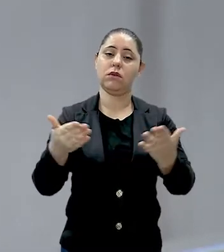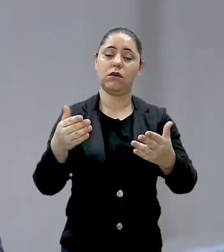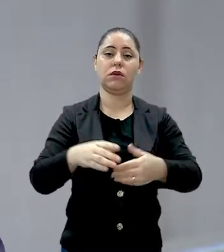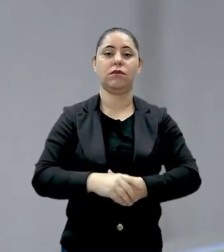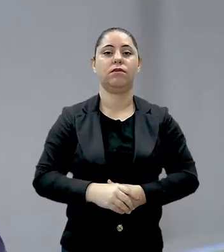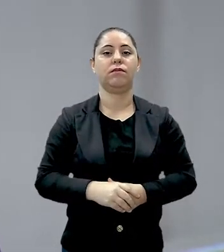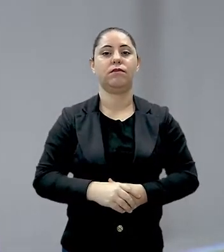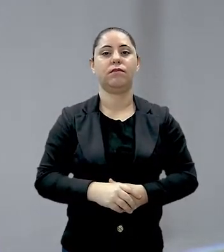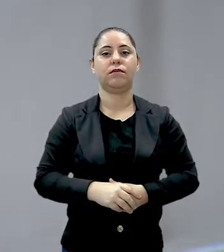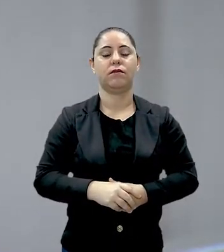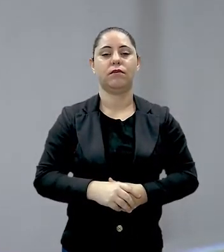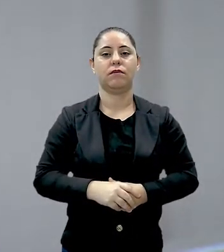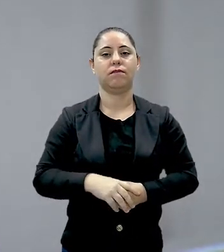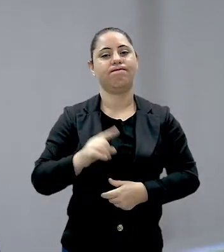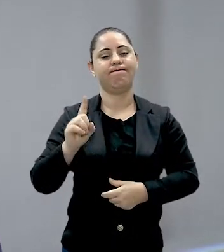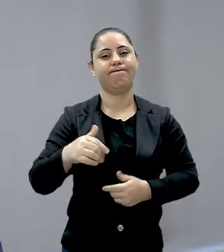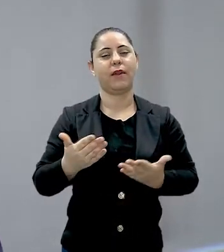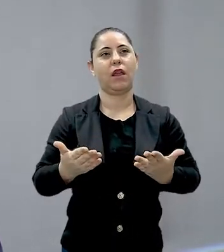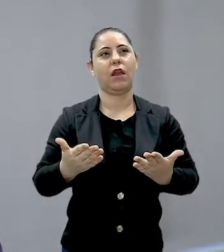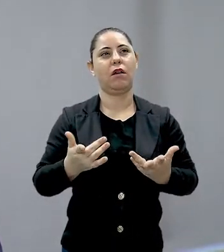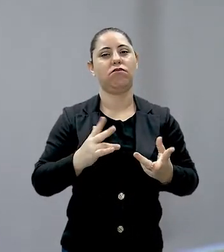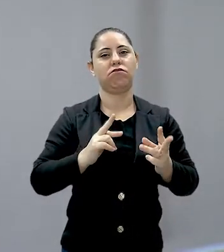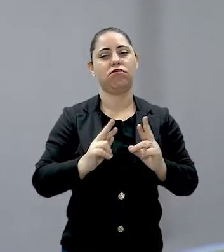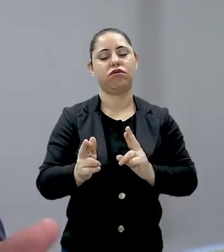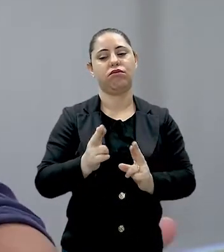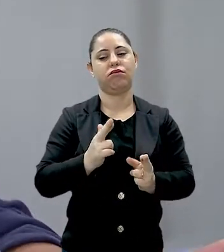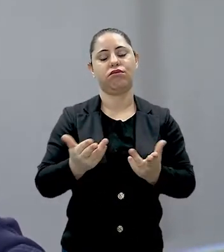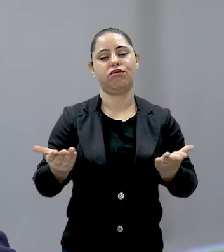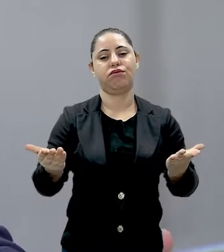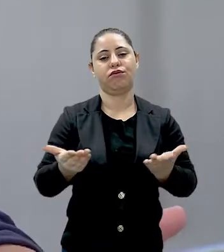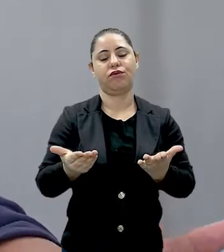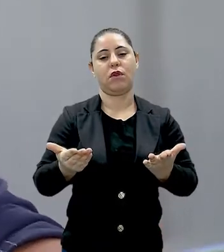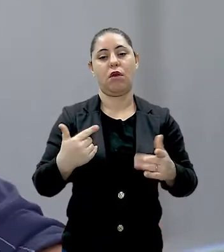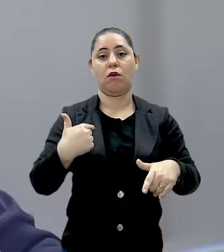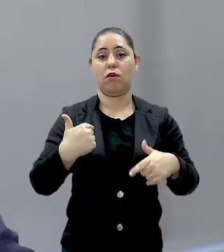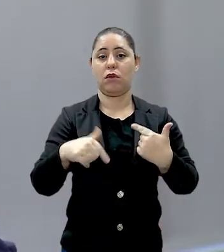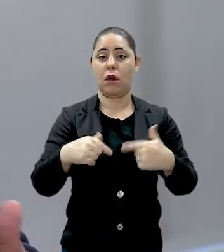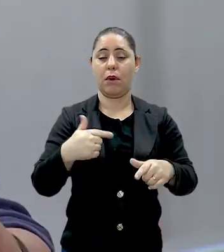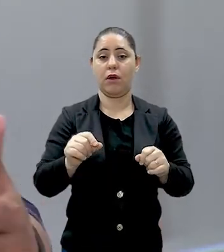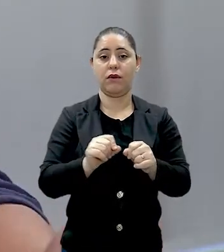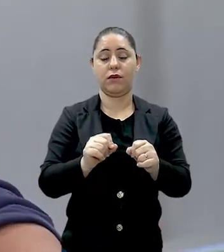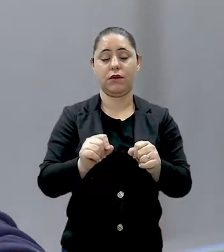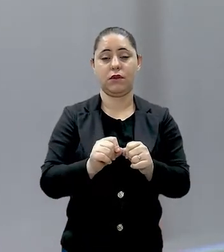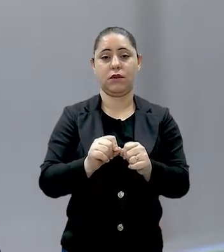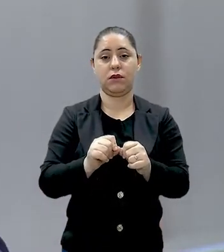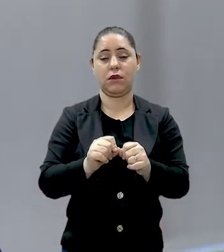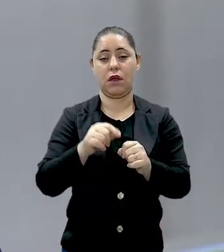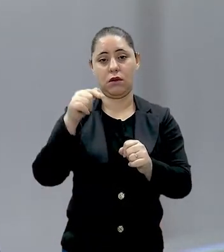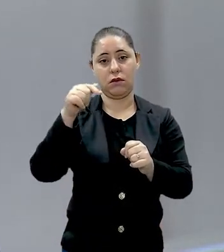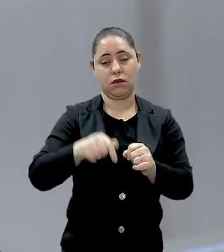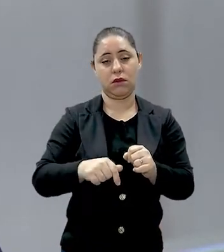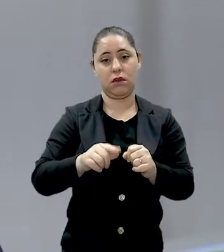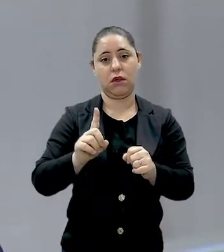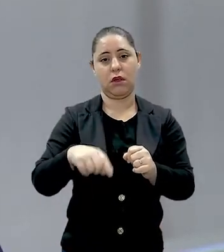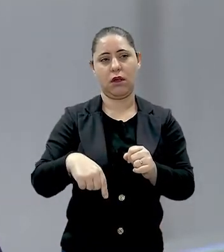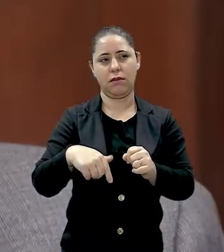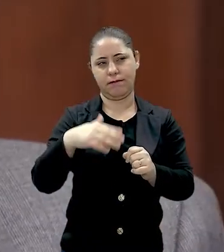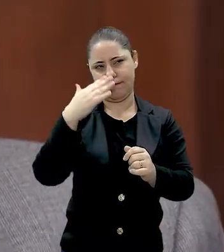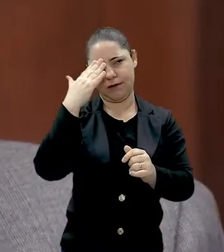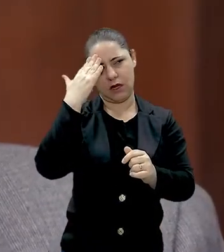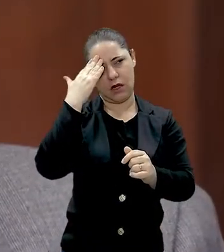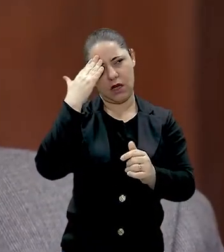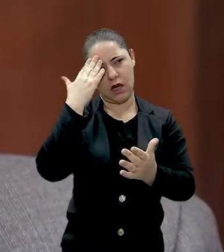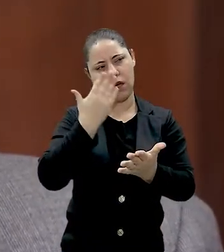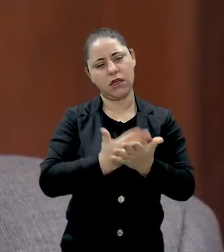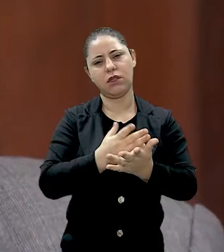esse momento. E com relação à atuação, o que nós vamos fazer aqui, eu